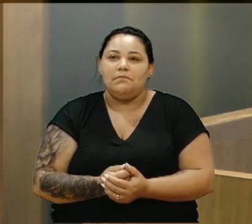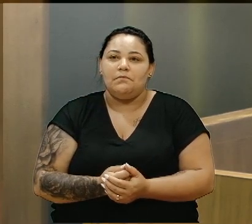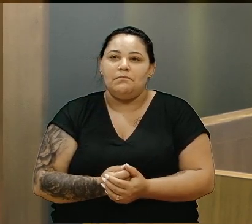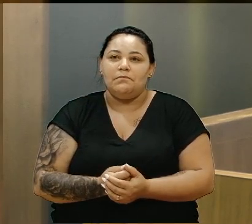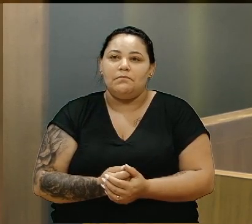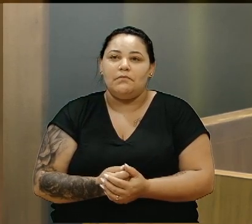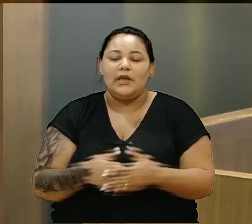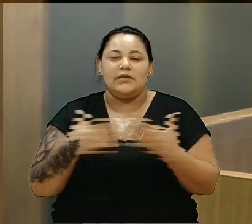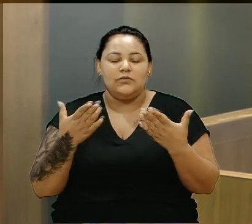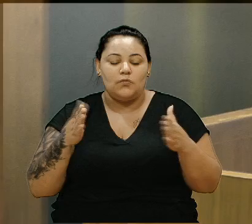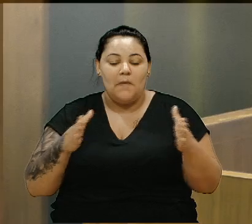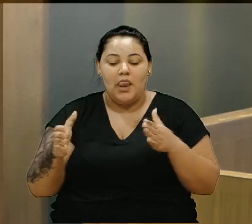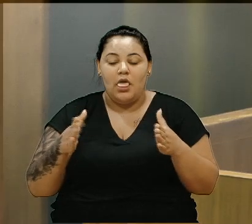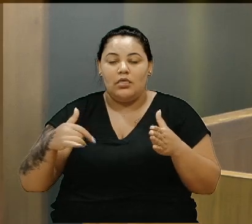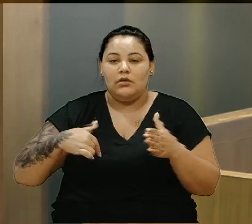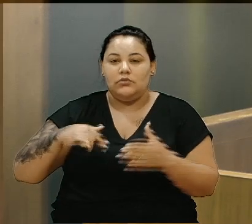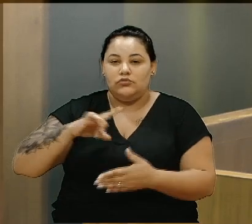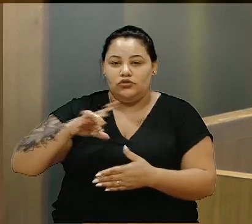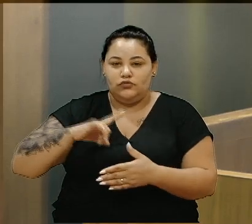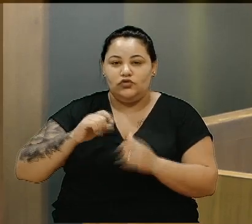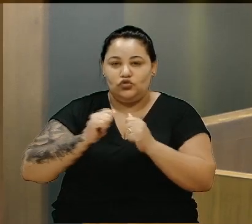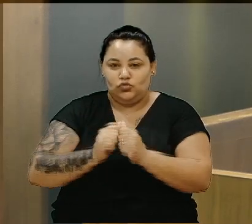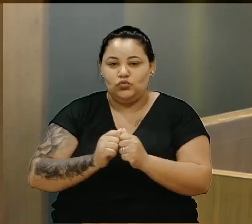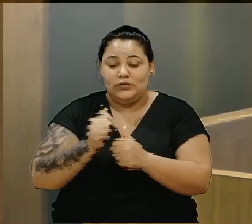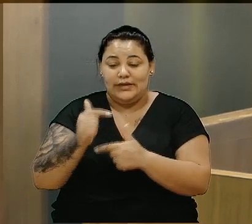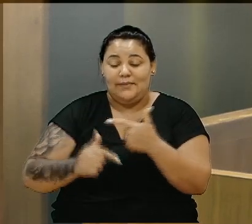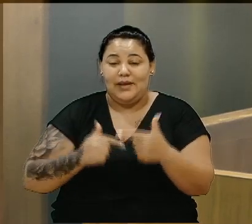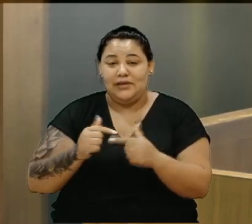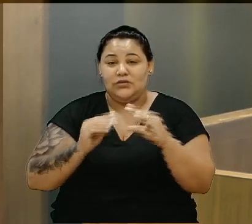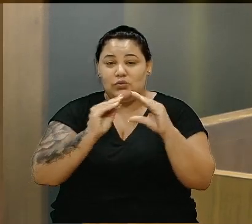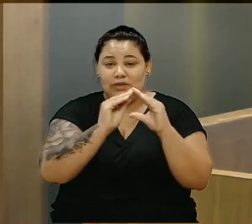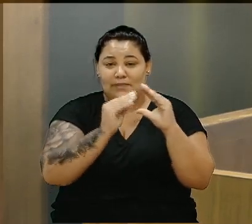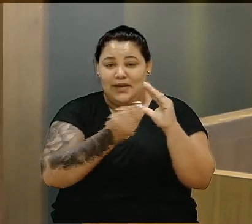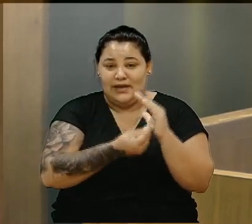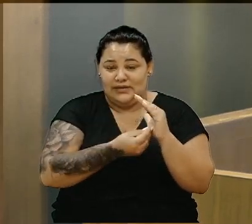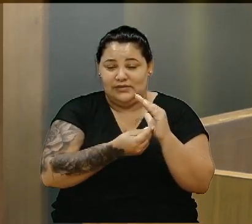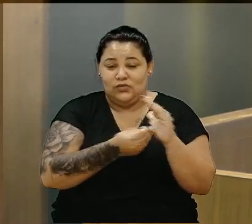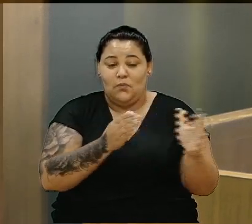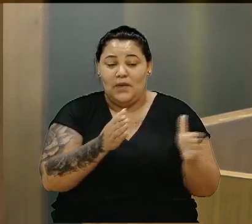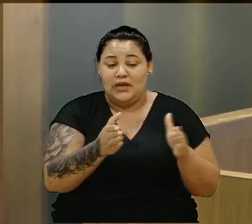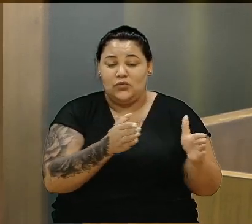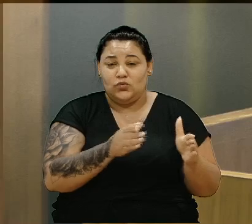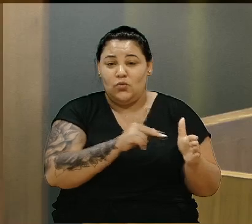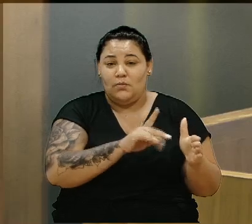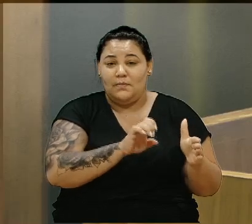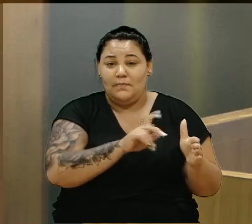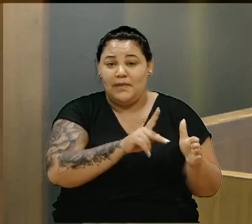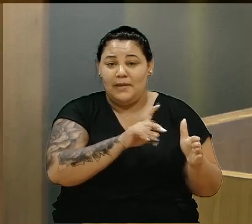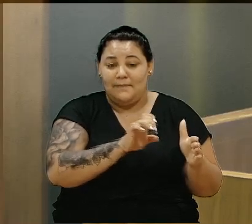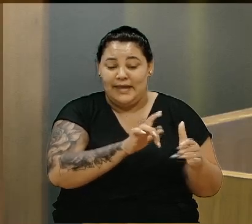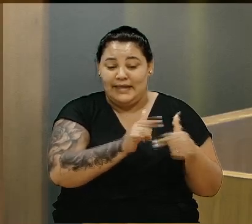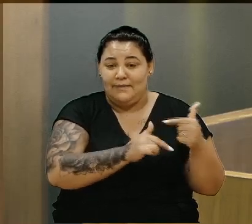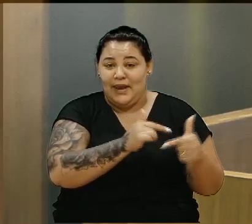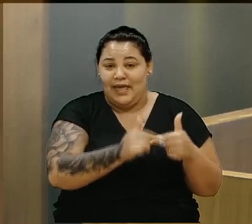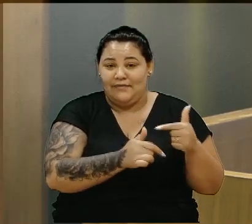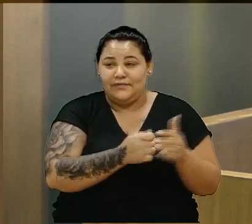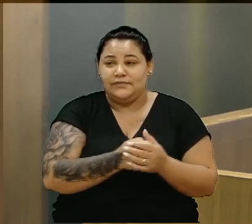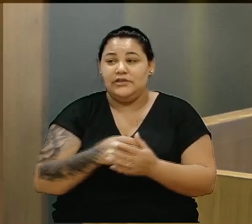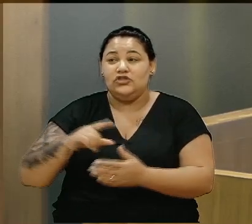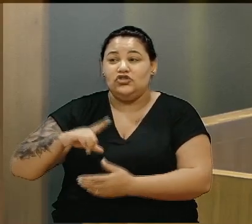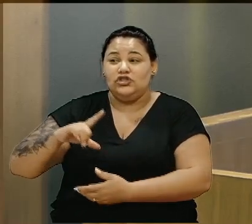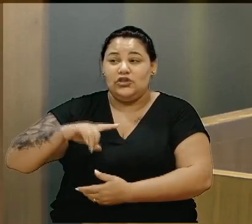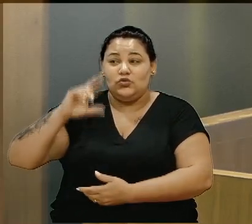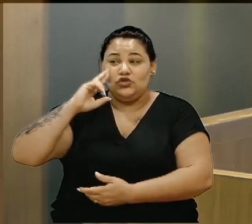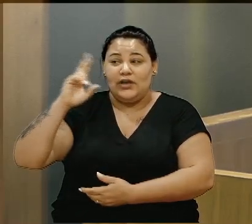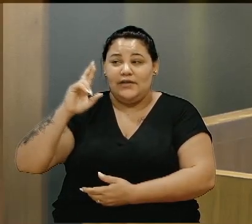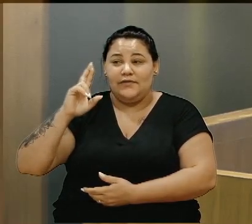no período que eu estive à frente do SAMAI, na época que o Pepe era prefeito, o antigo diretor, Leonir Tauf,